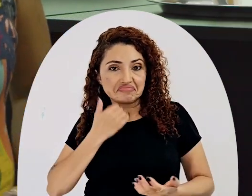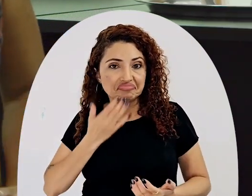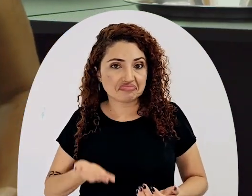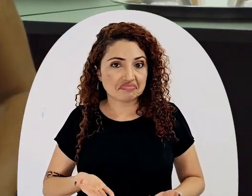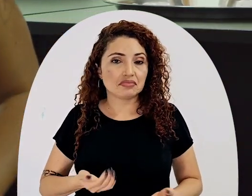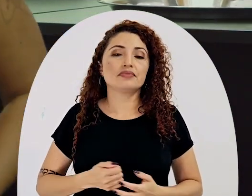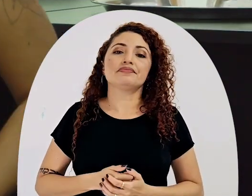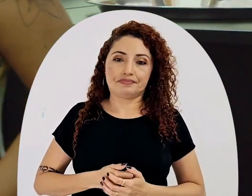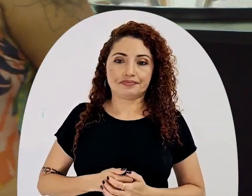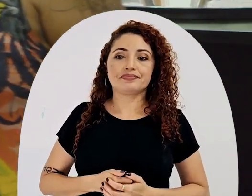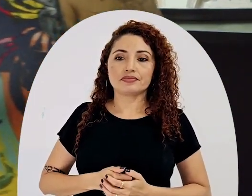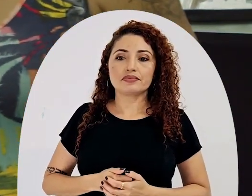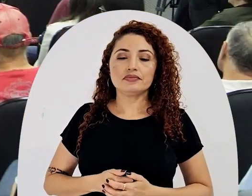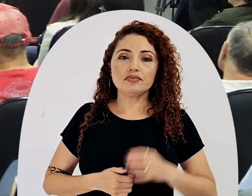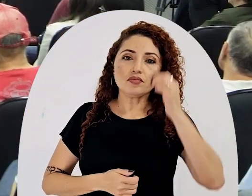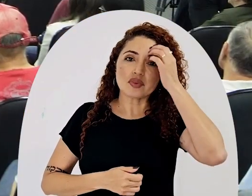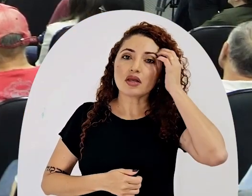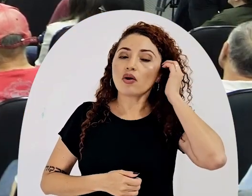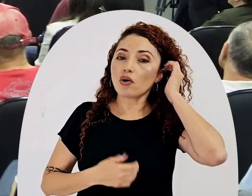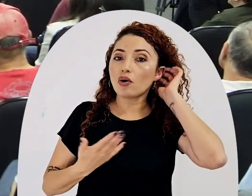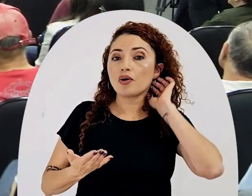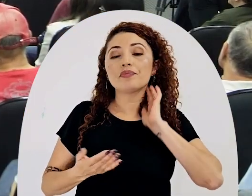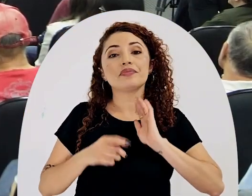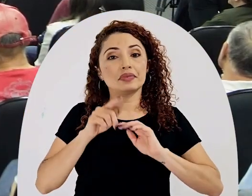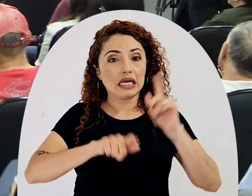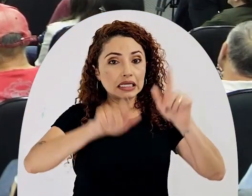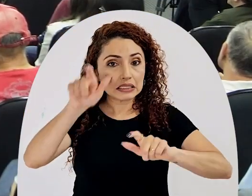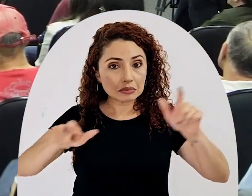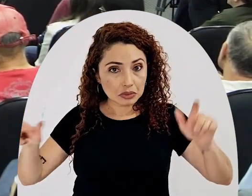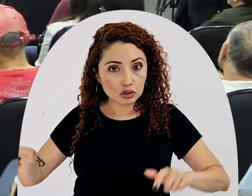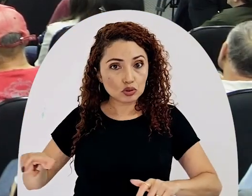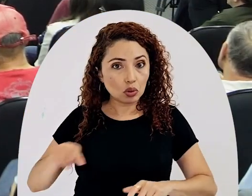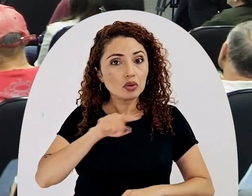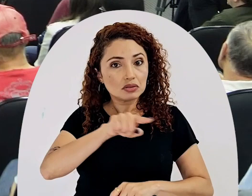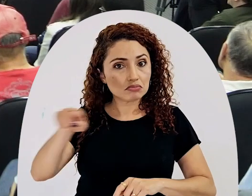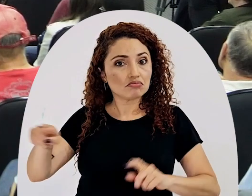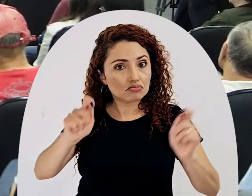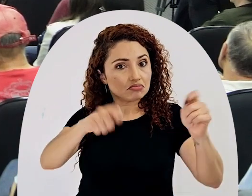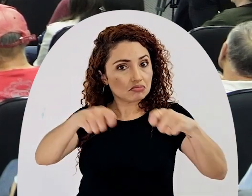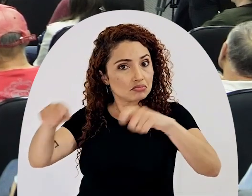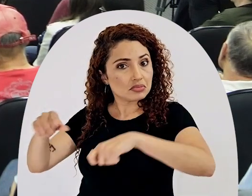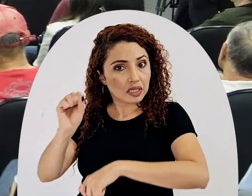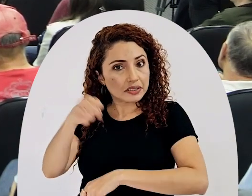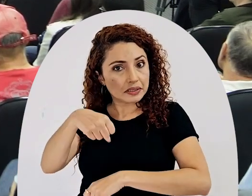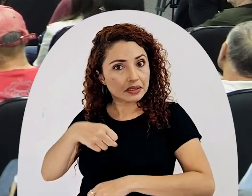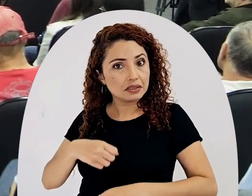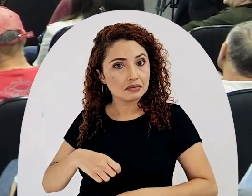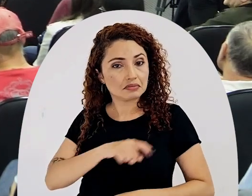questões. Essas pessoas, elas são capacitadas e elas existem.